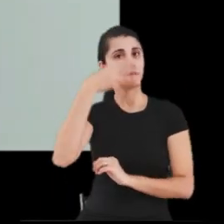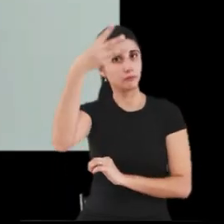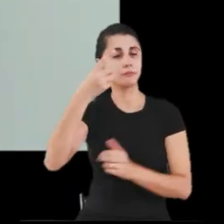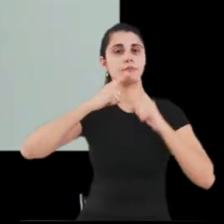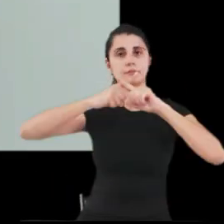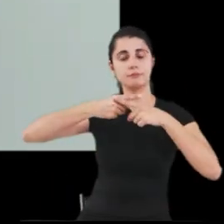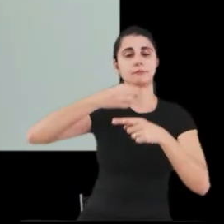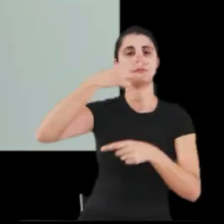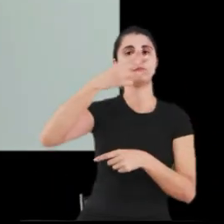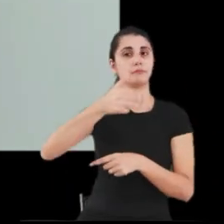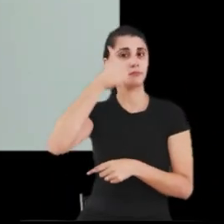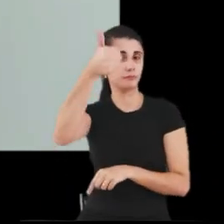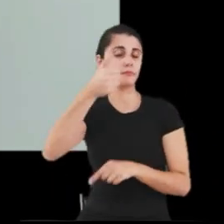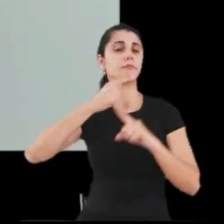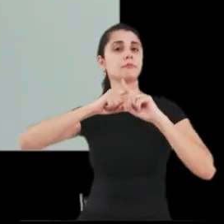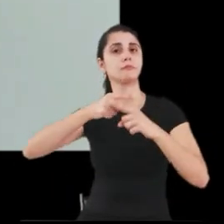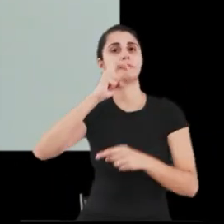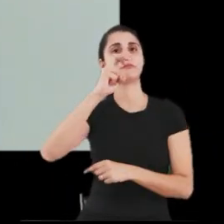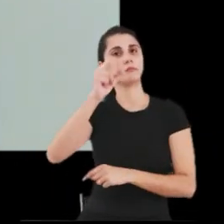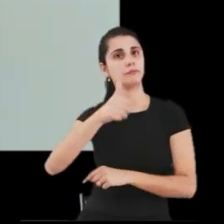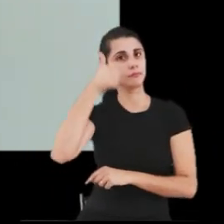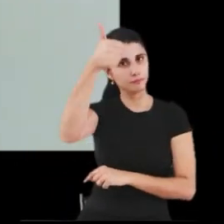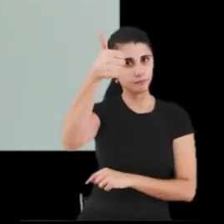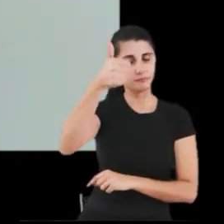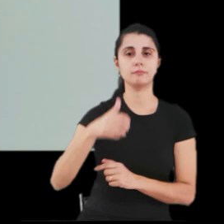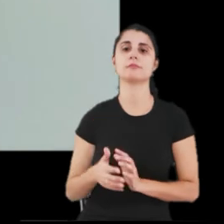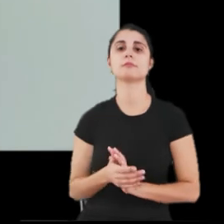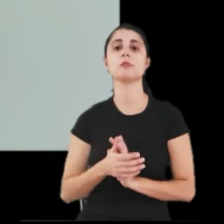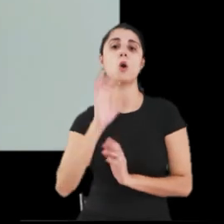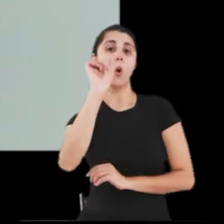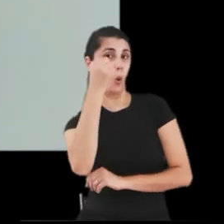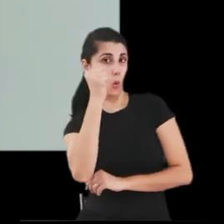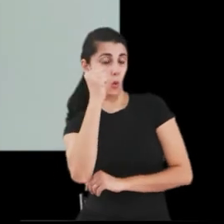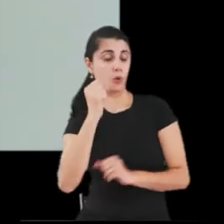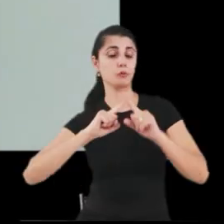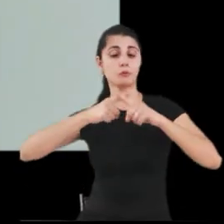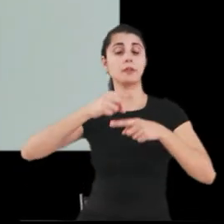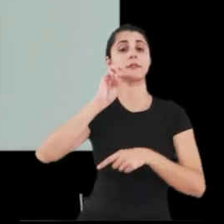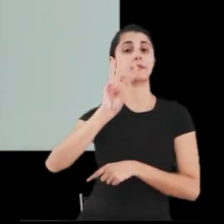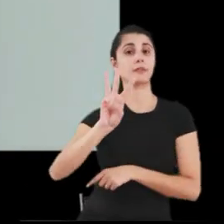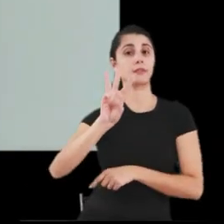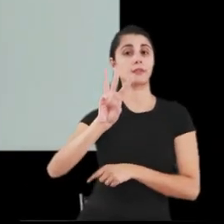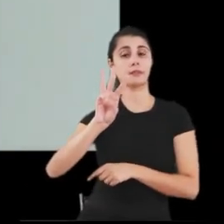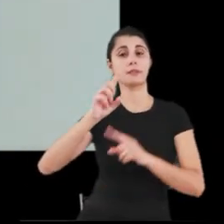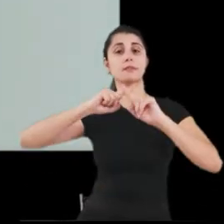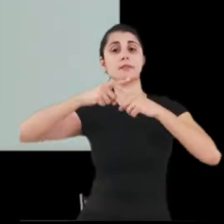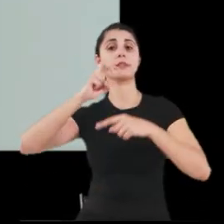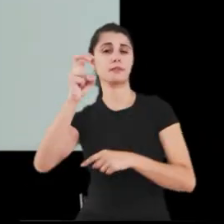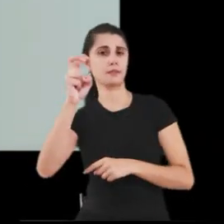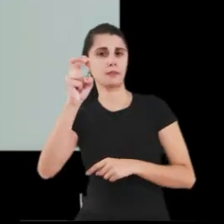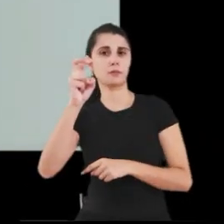3 elevado a 1 e 5 elevado a 1. Farei uma multiplicação. 8 vezes 3 vezes